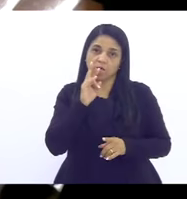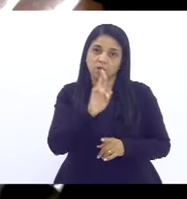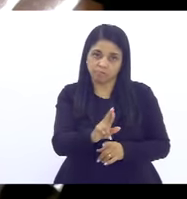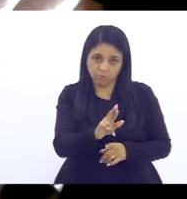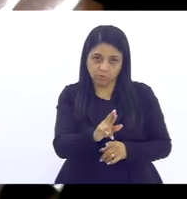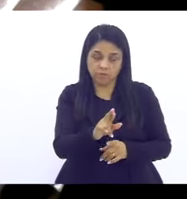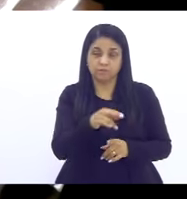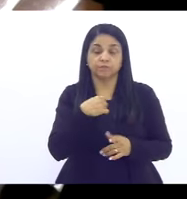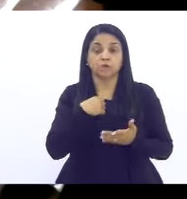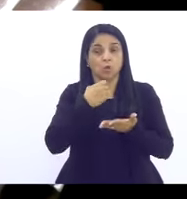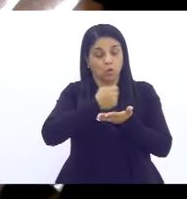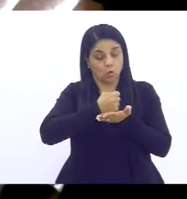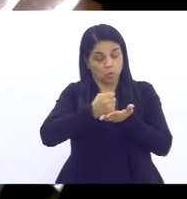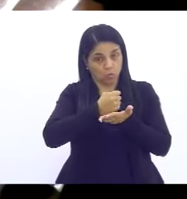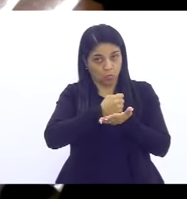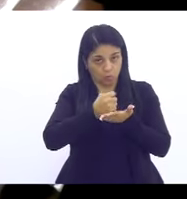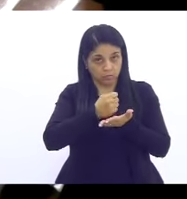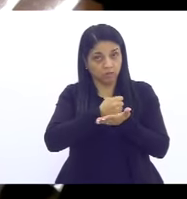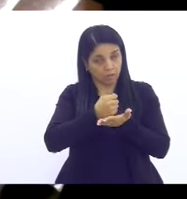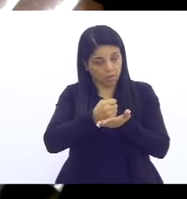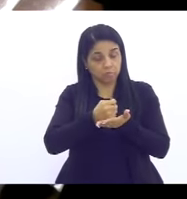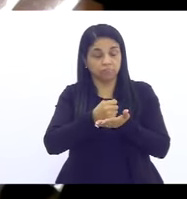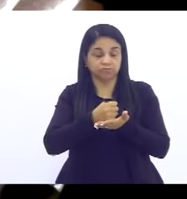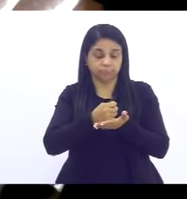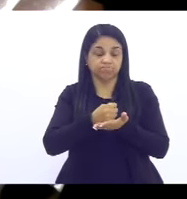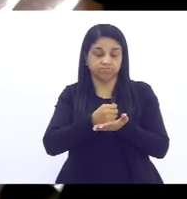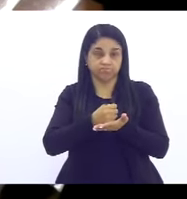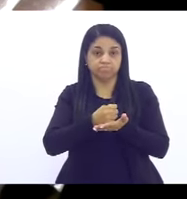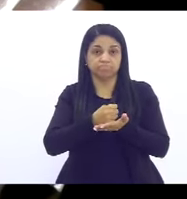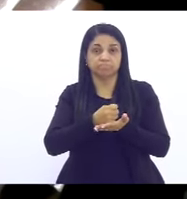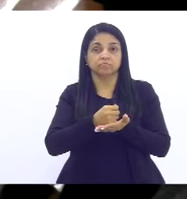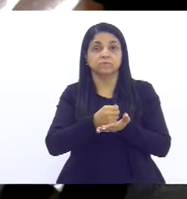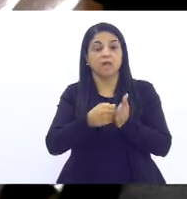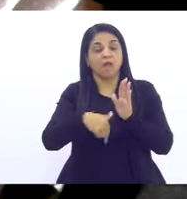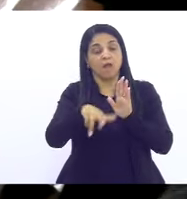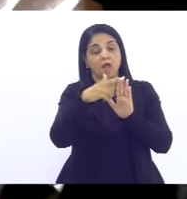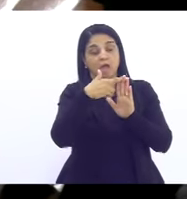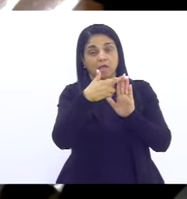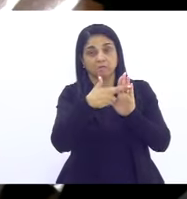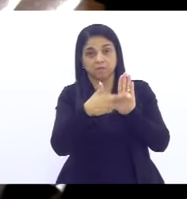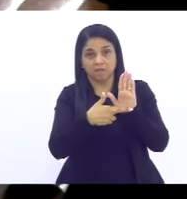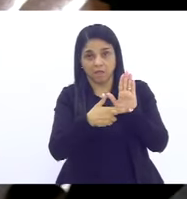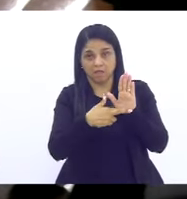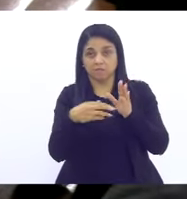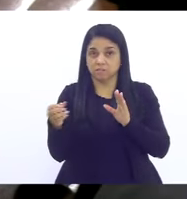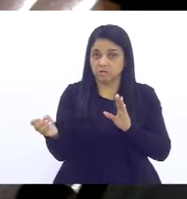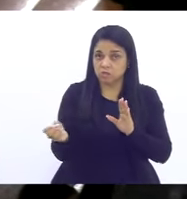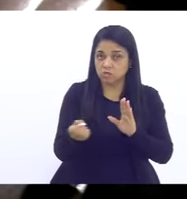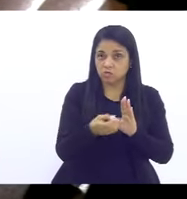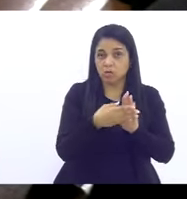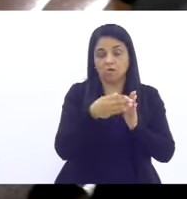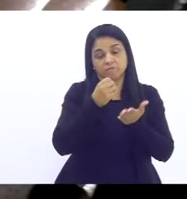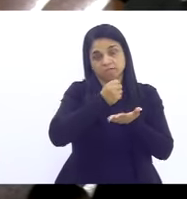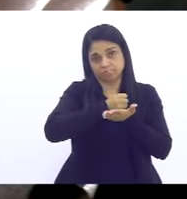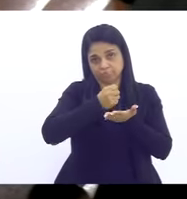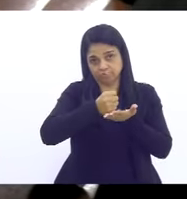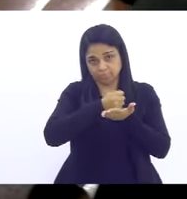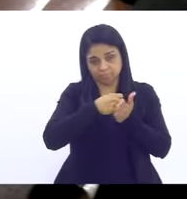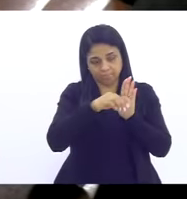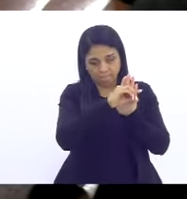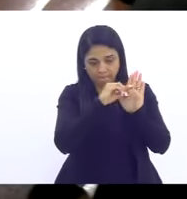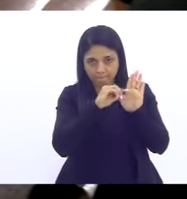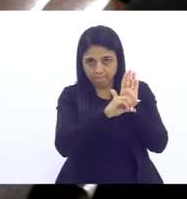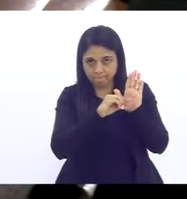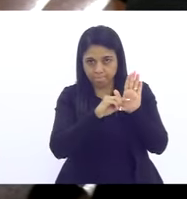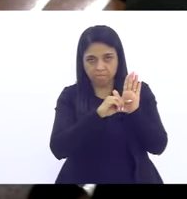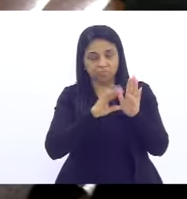Pelo contrato, iremos nos manifestarmos, porém, essas regras e as novas cláusulas contratuais ainda não foram